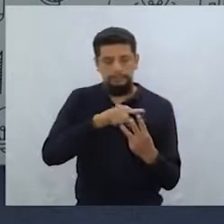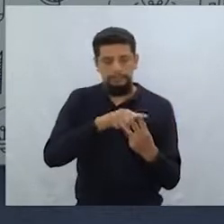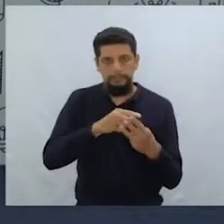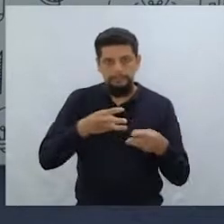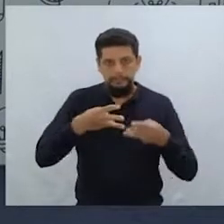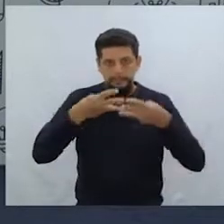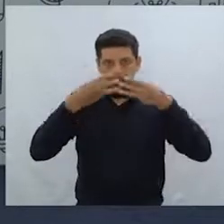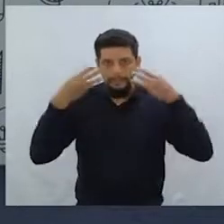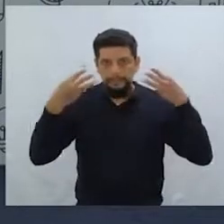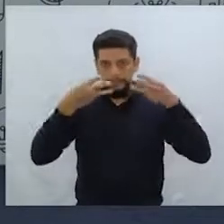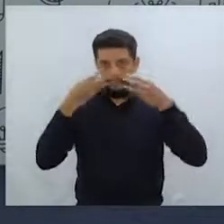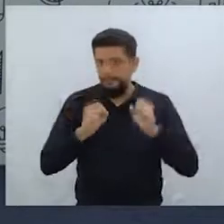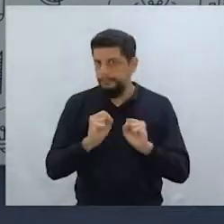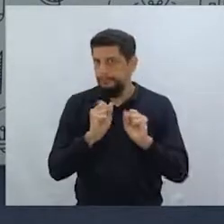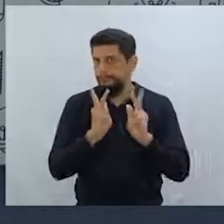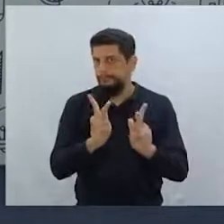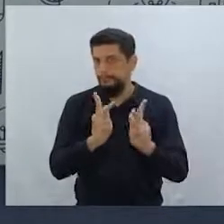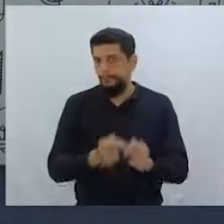quatro.